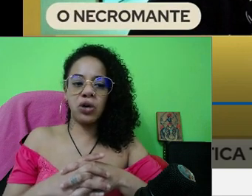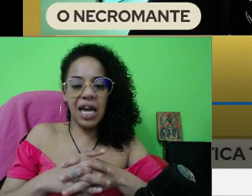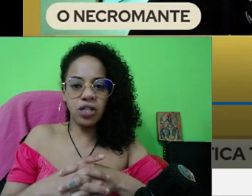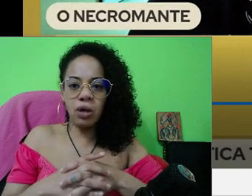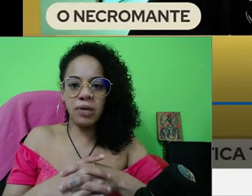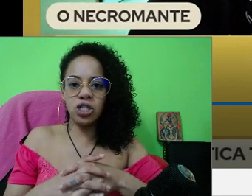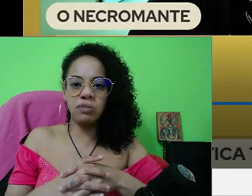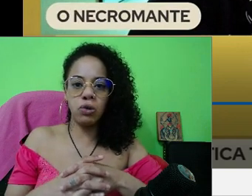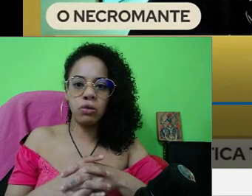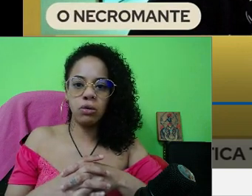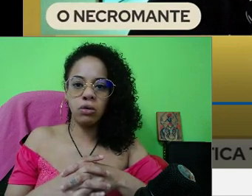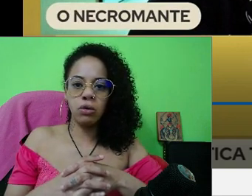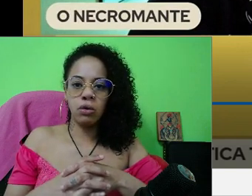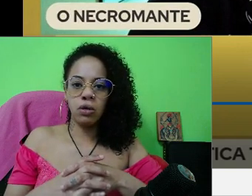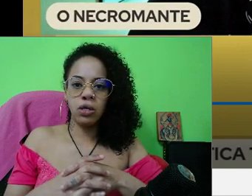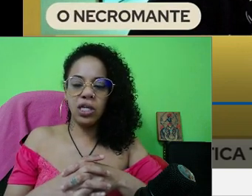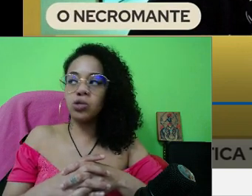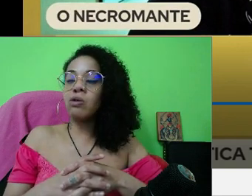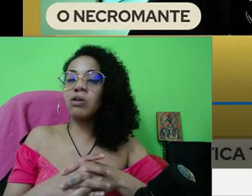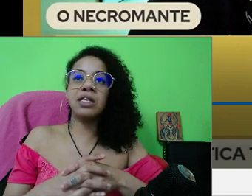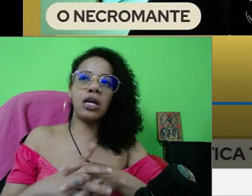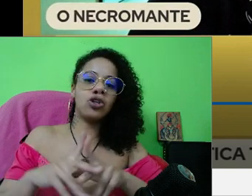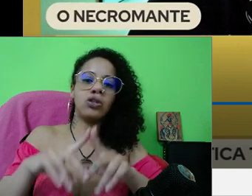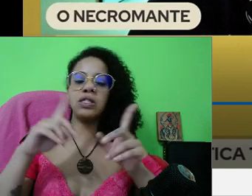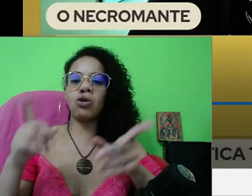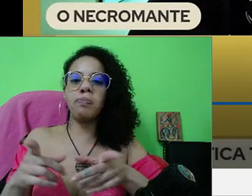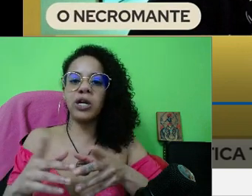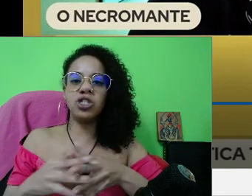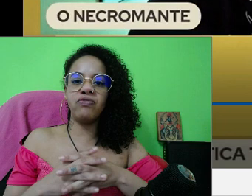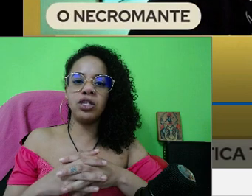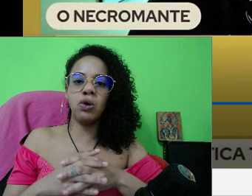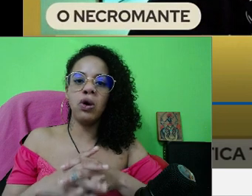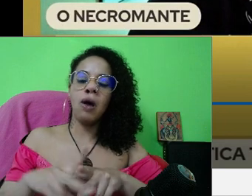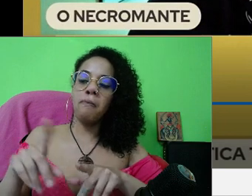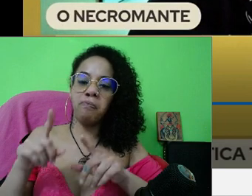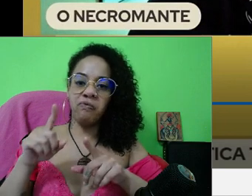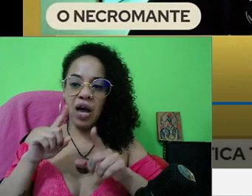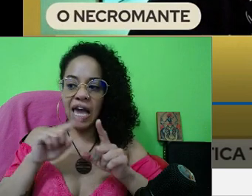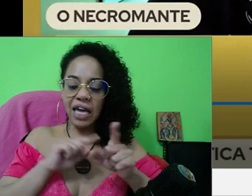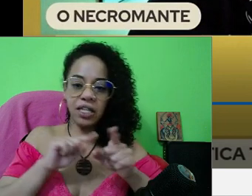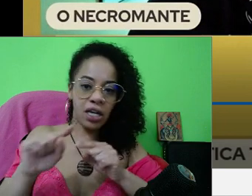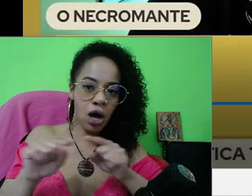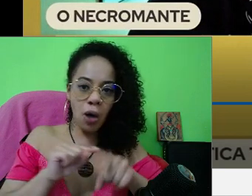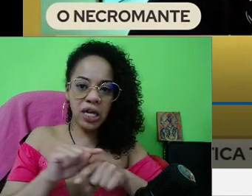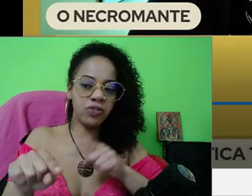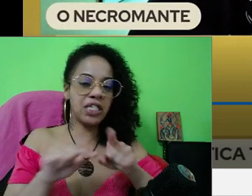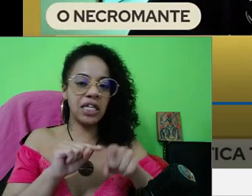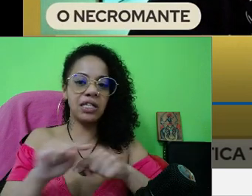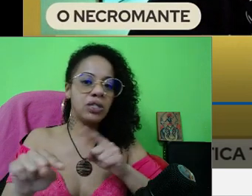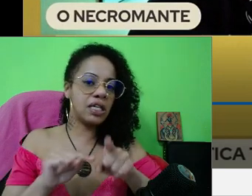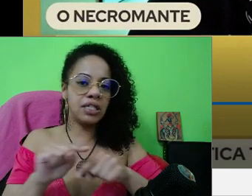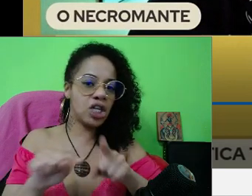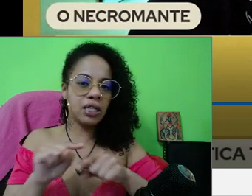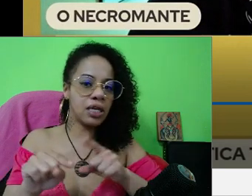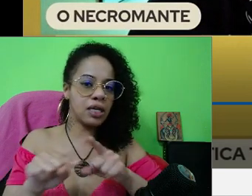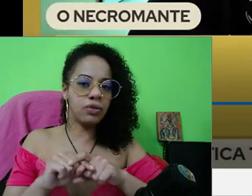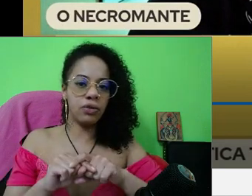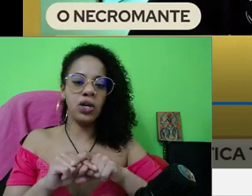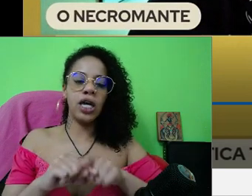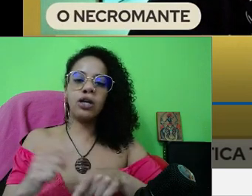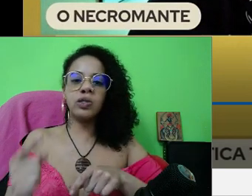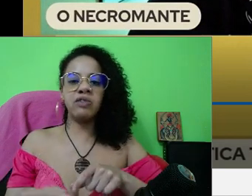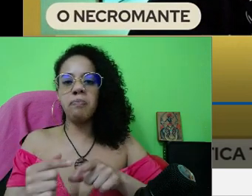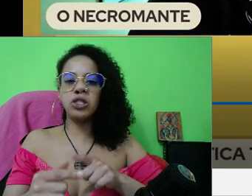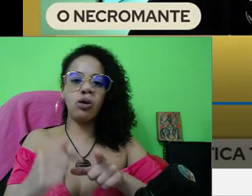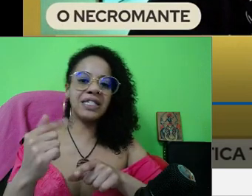porque isso é machismo isso é o que mantém todo esse corporativismo entre homens vocês não se exigem